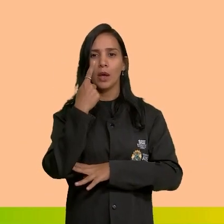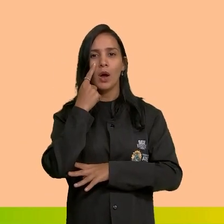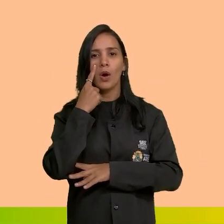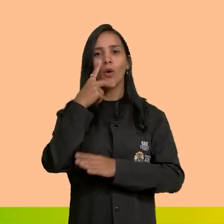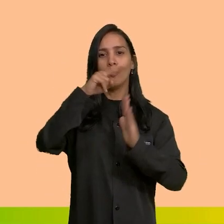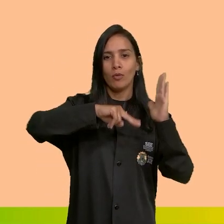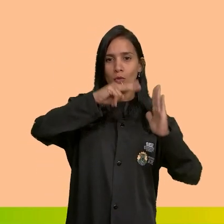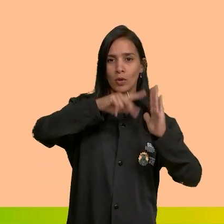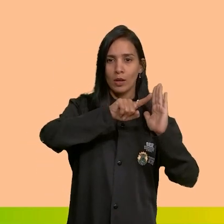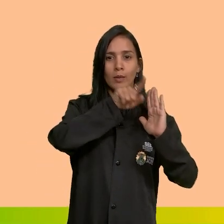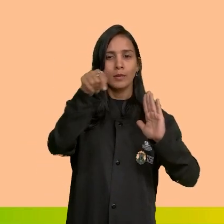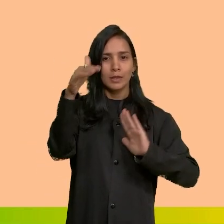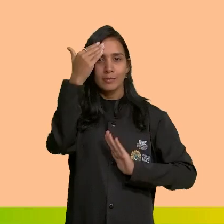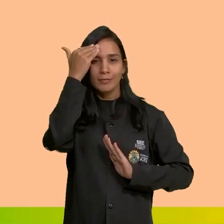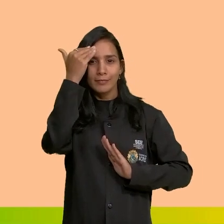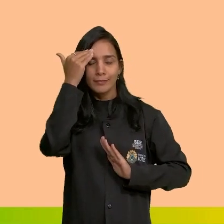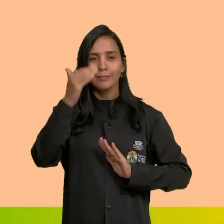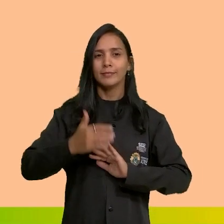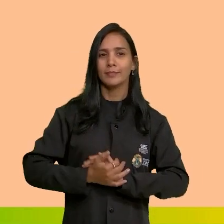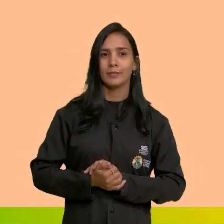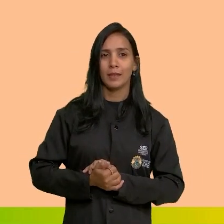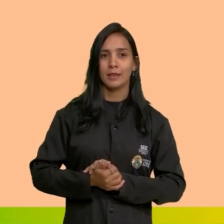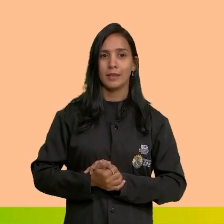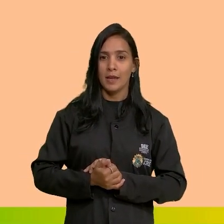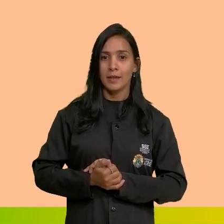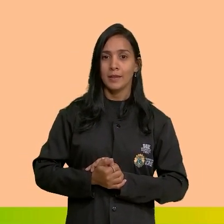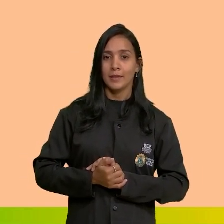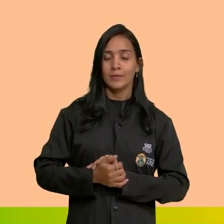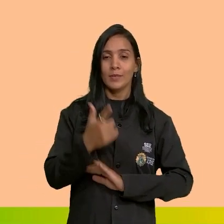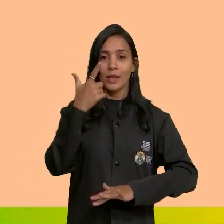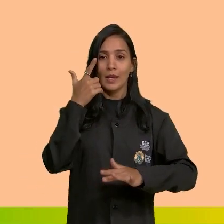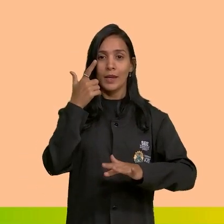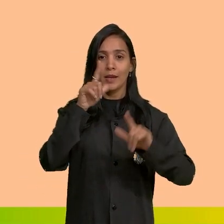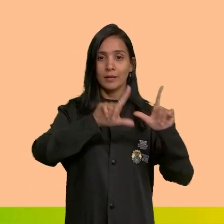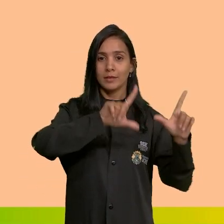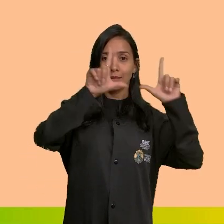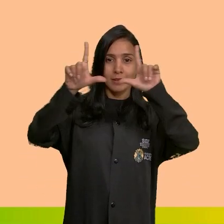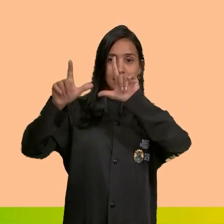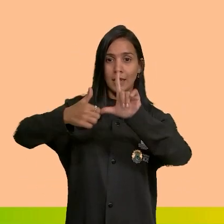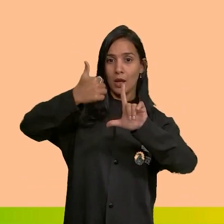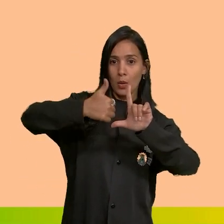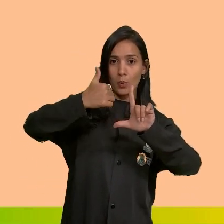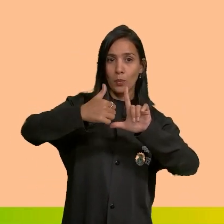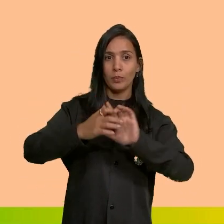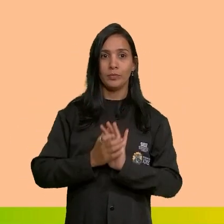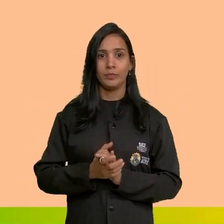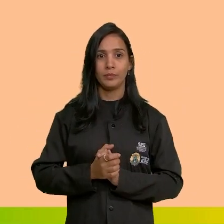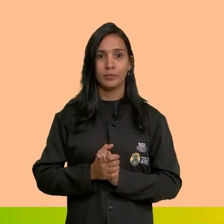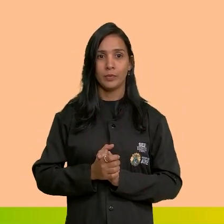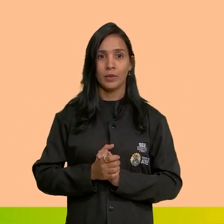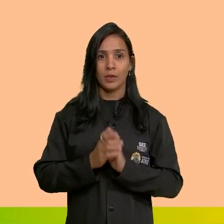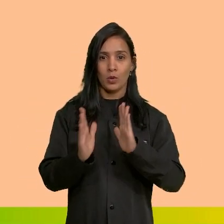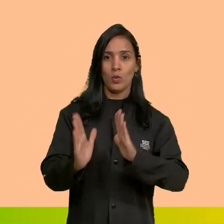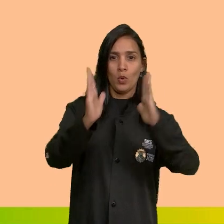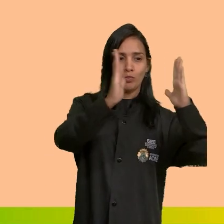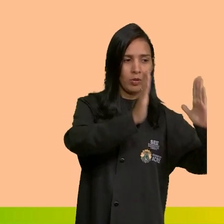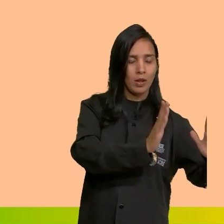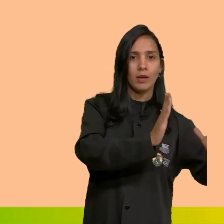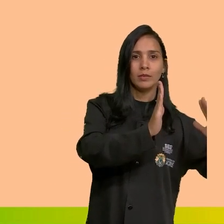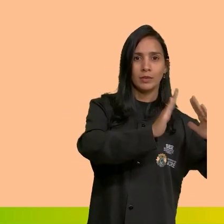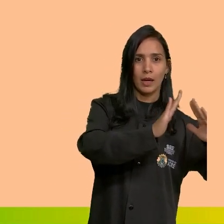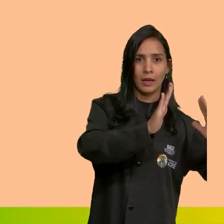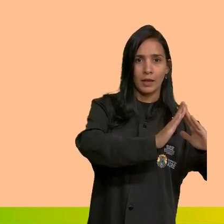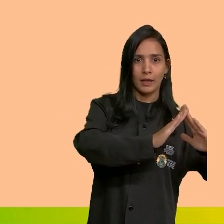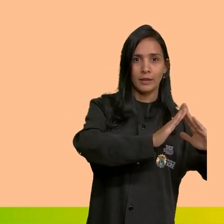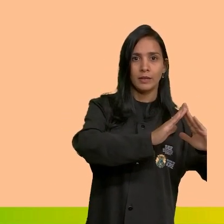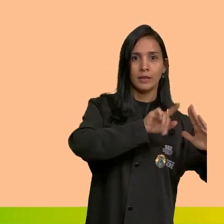do começo. Cena 1. No primeiro plano, de um lado a casa de Lisístrata, do outro a de